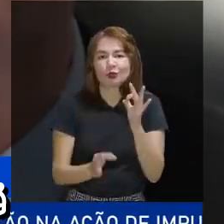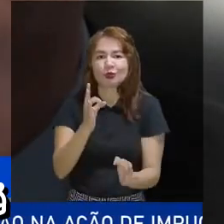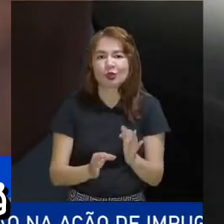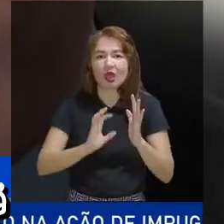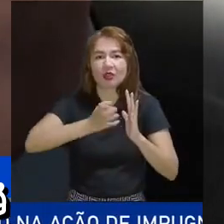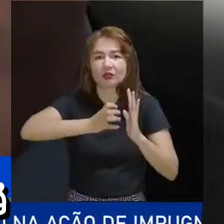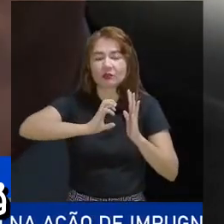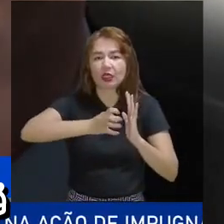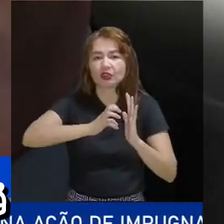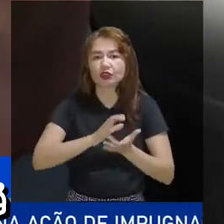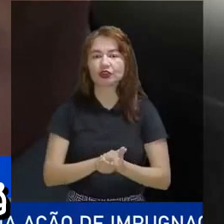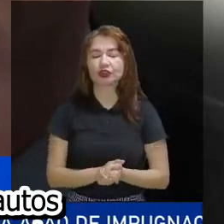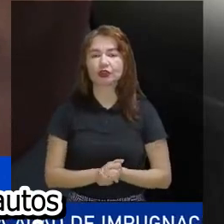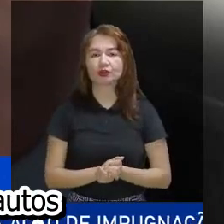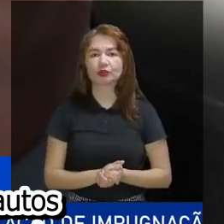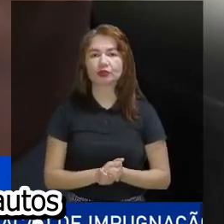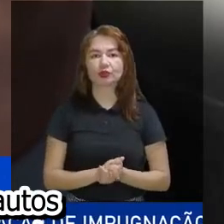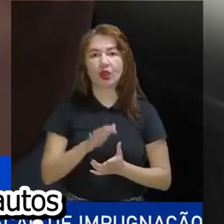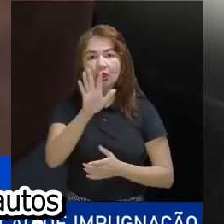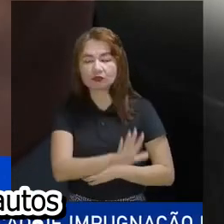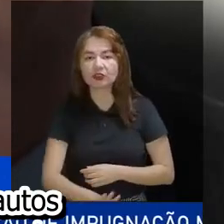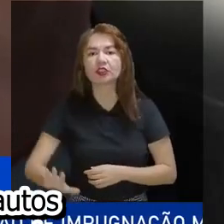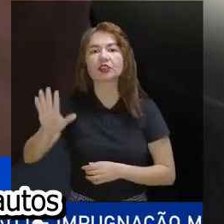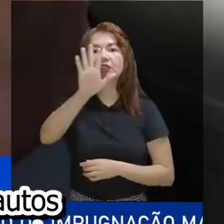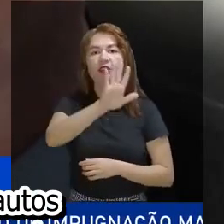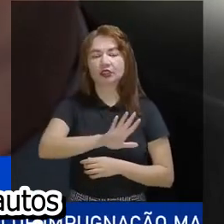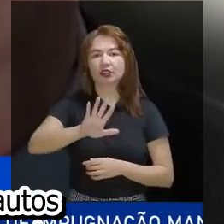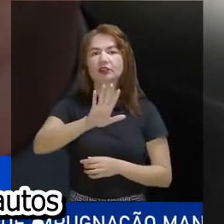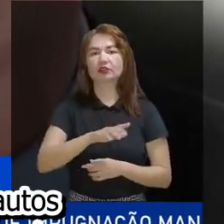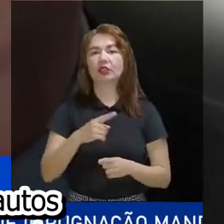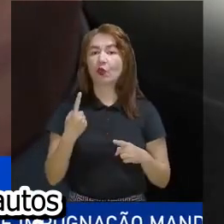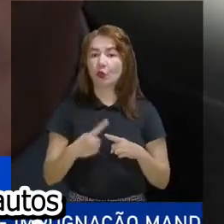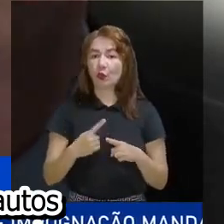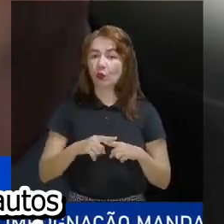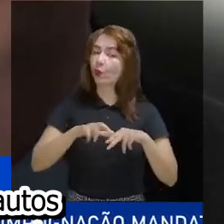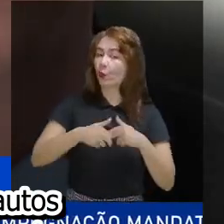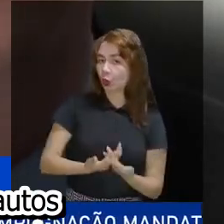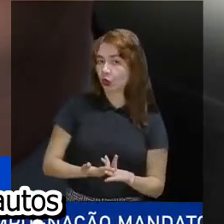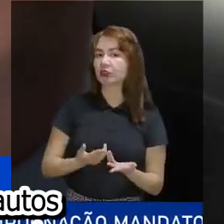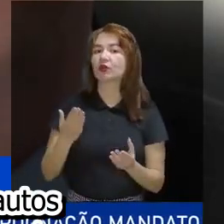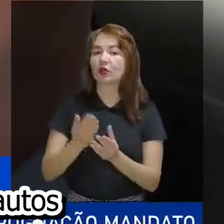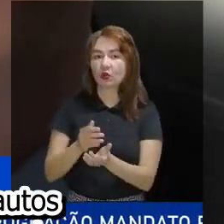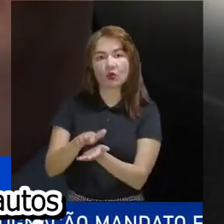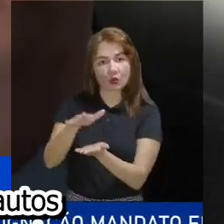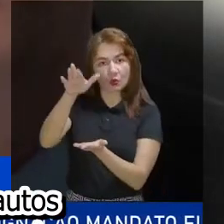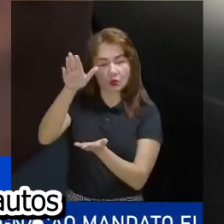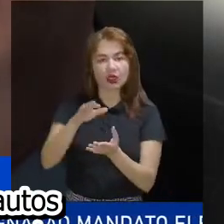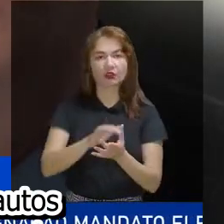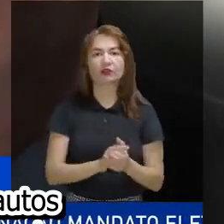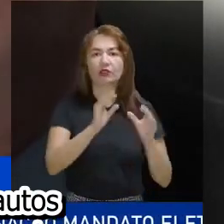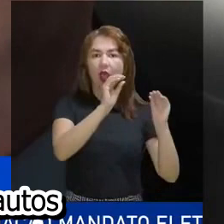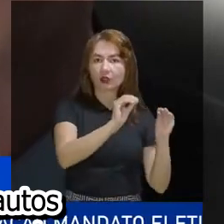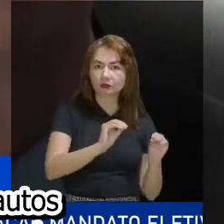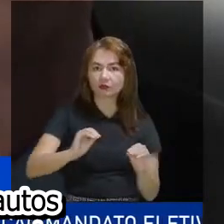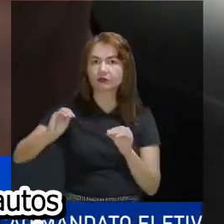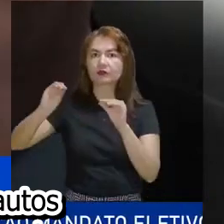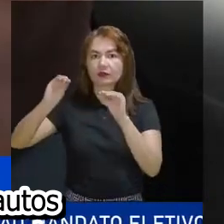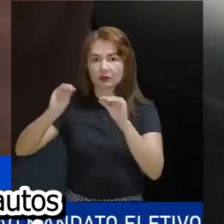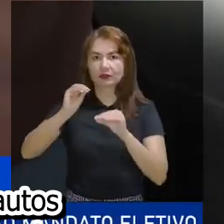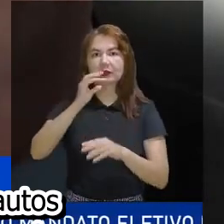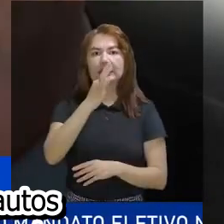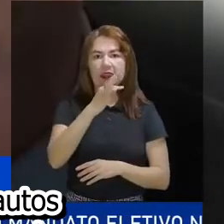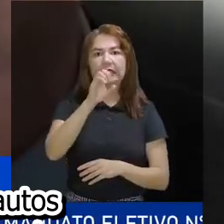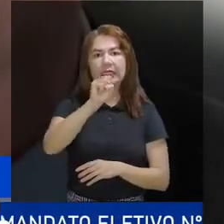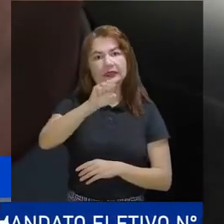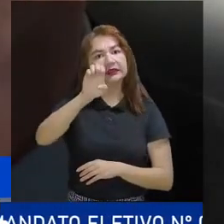dirigentes e partidos de jurisdição nacional, fecha aspas, e que, nesse sentido, os autos devem ser remetidos ao Tribunal